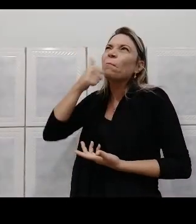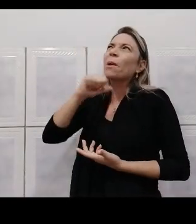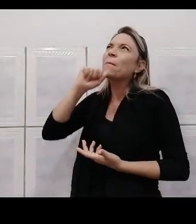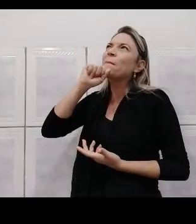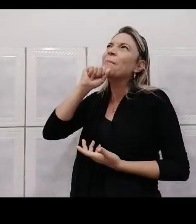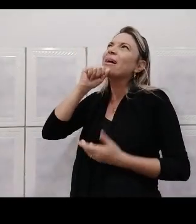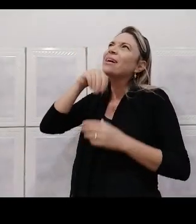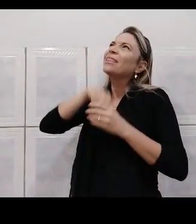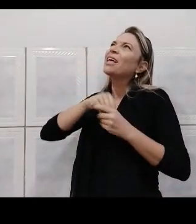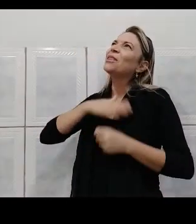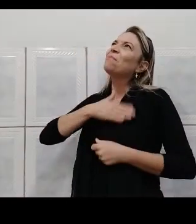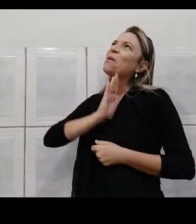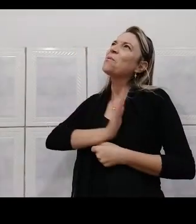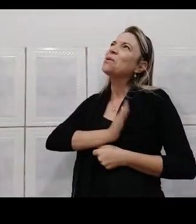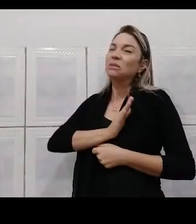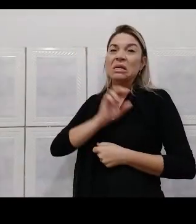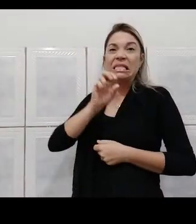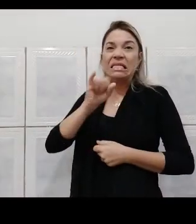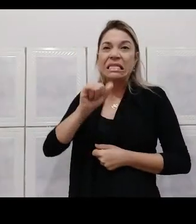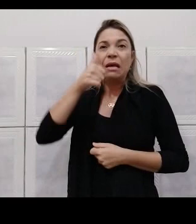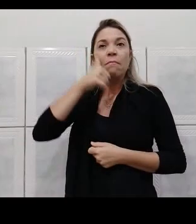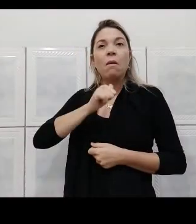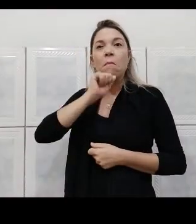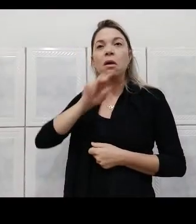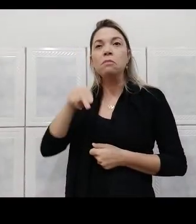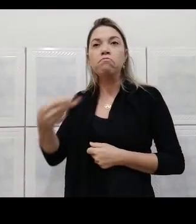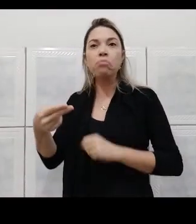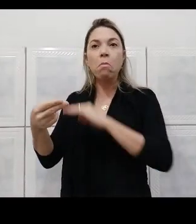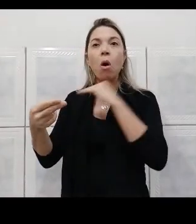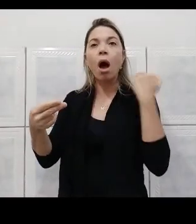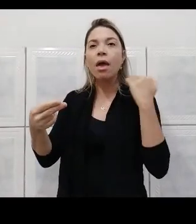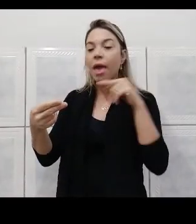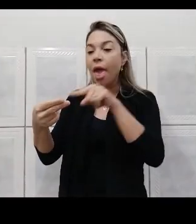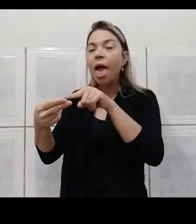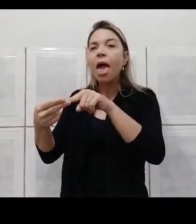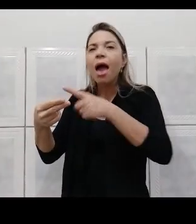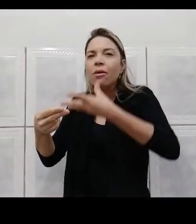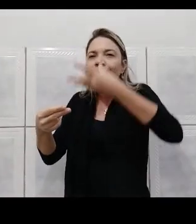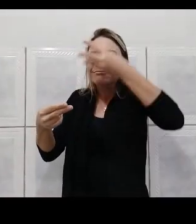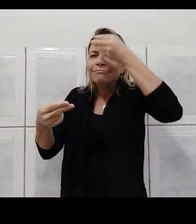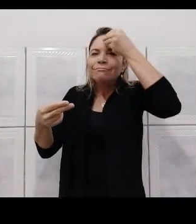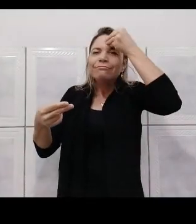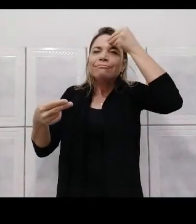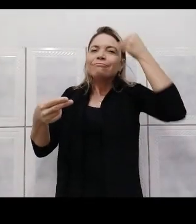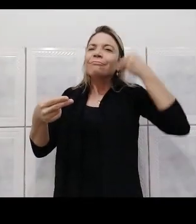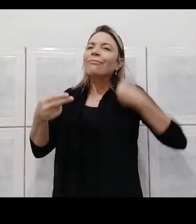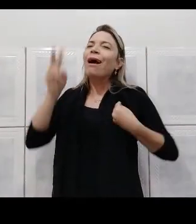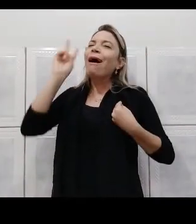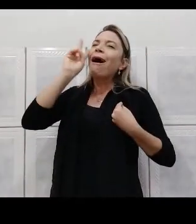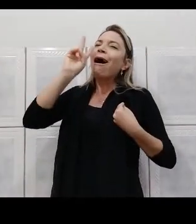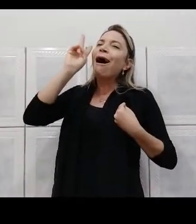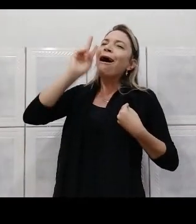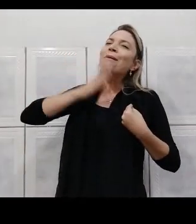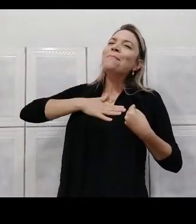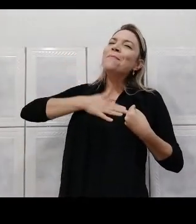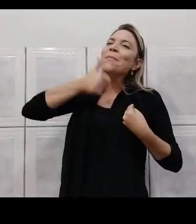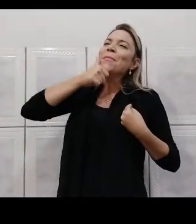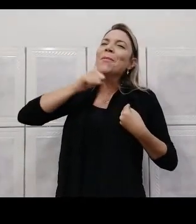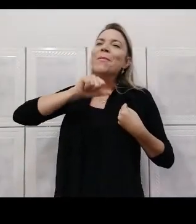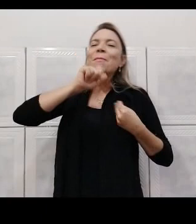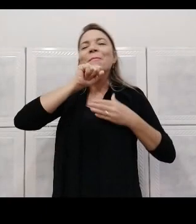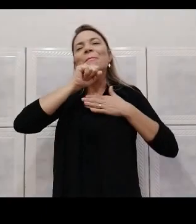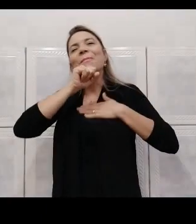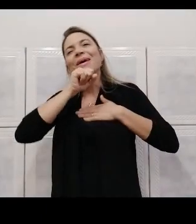vivendo no coração do seu filho, na memória do seu filho. Que maravilha saber que você cumprirá a sua